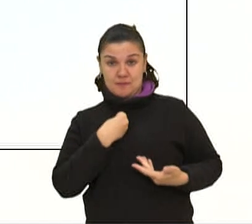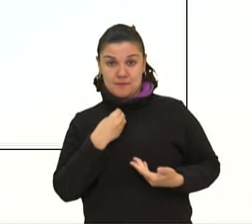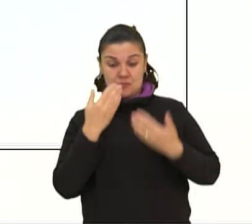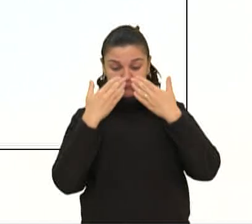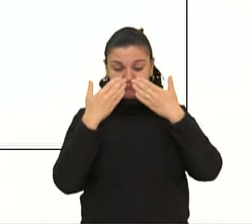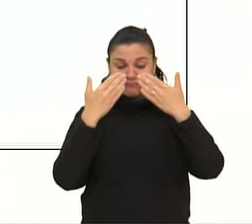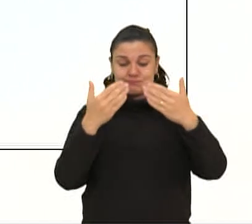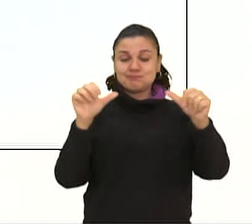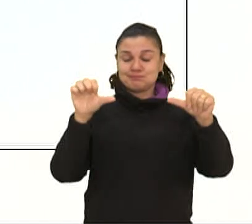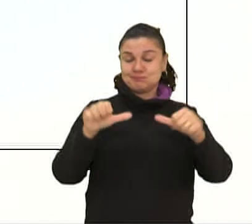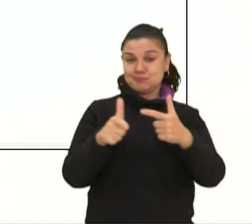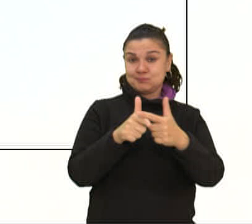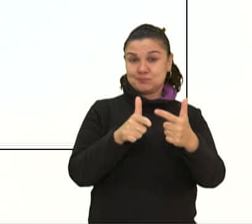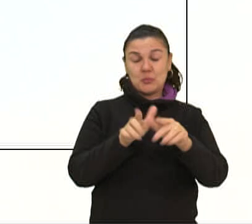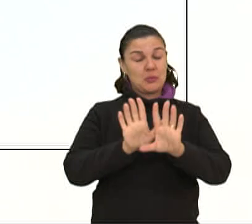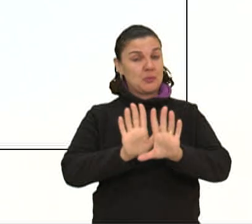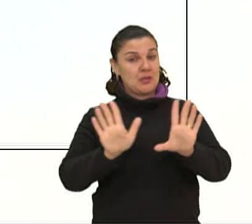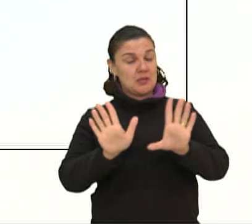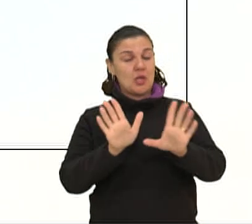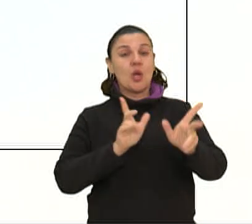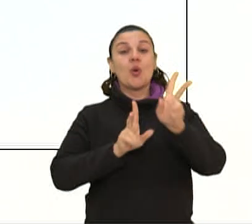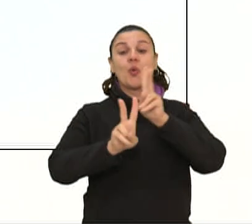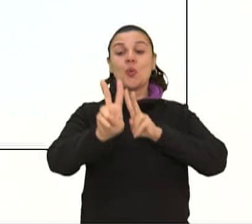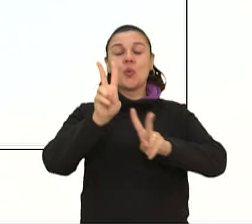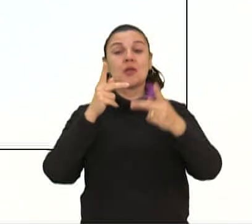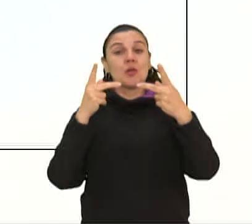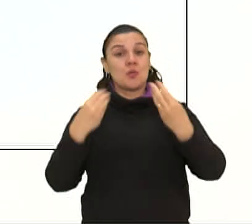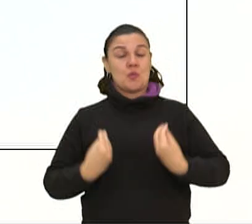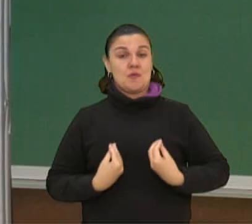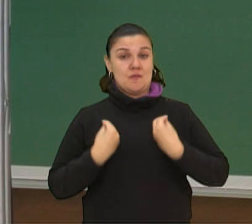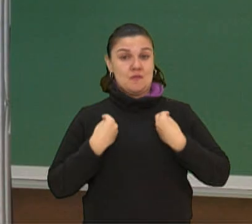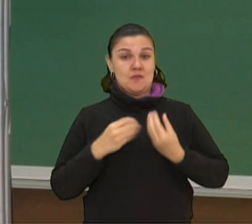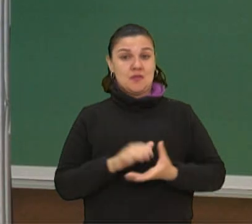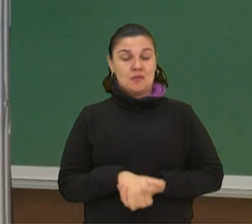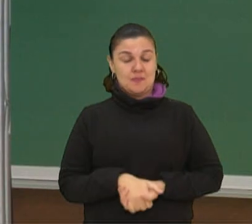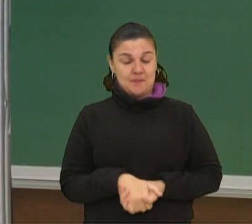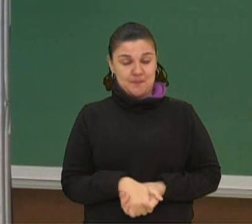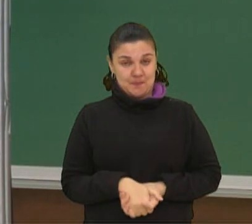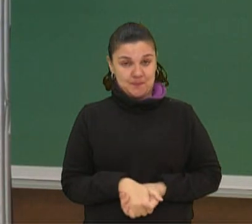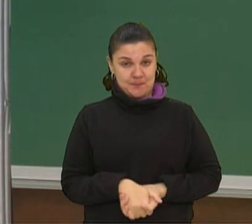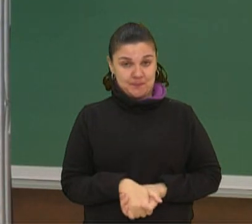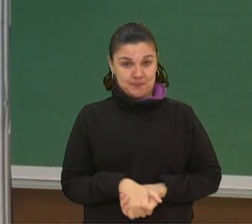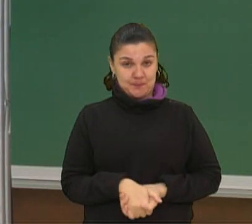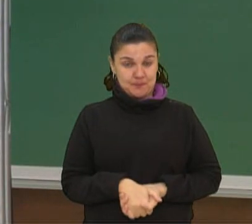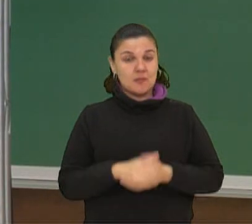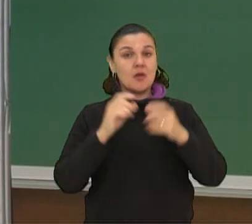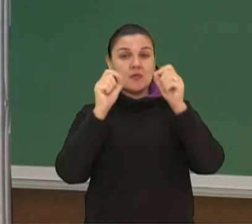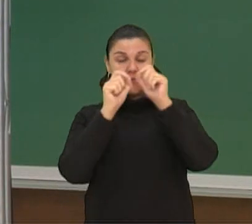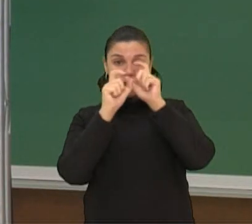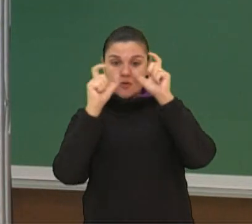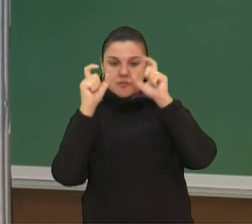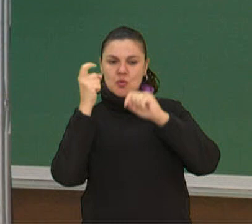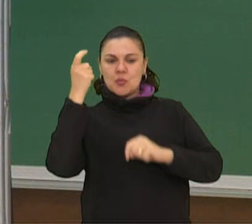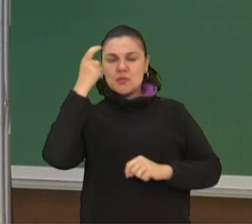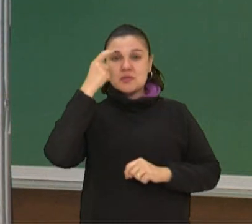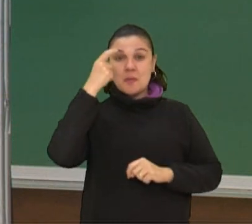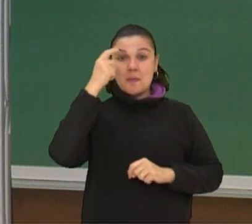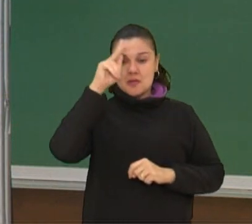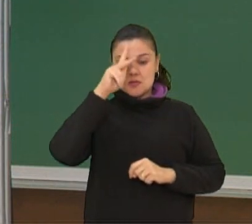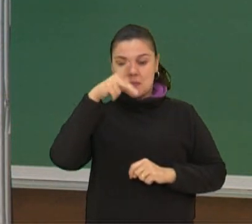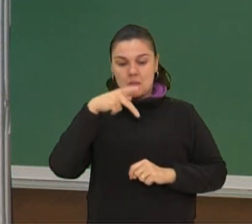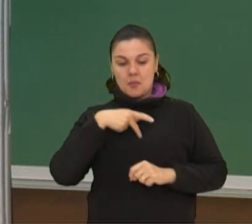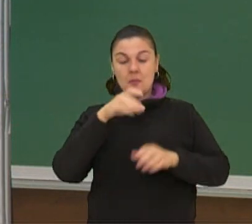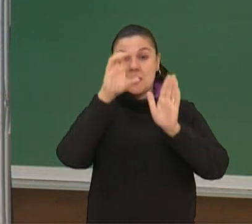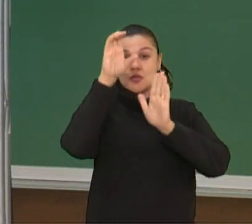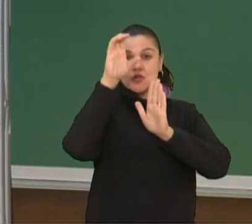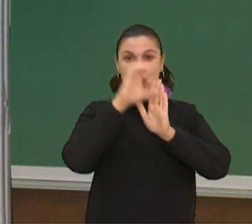Reclamamos que os outros são pessoas ruins. O melhor é se preocupar em ser bom, independente dos outros. Devemos